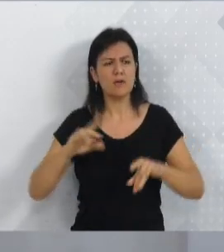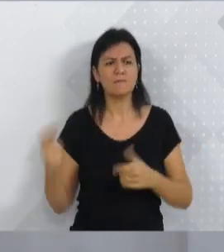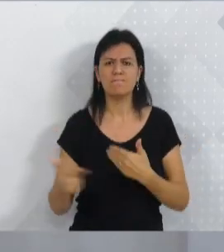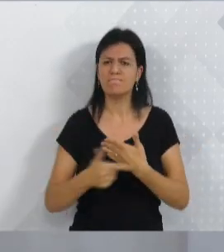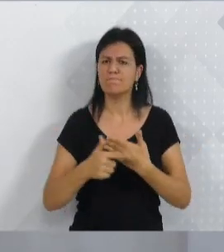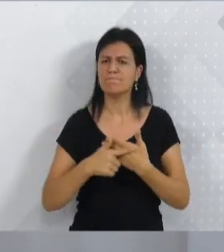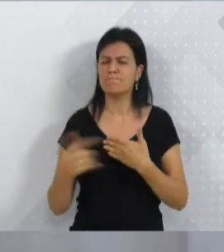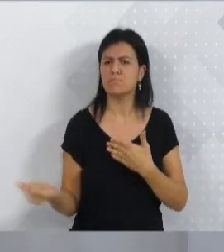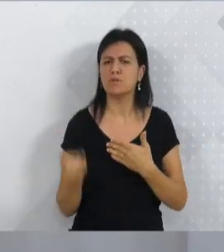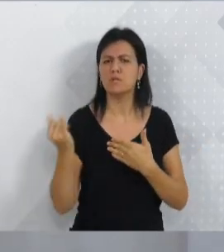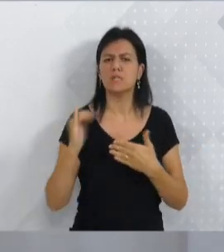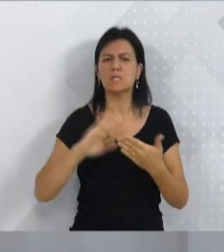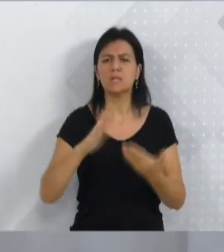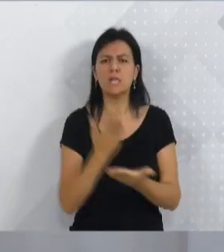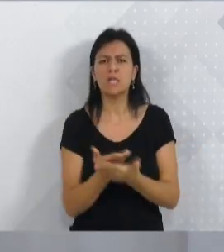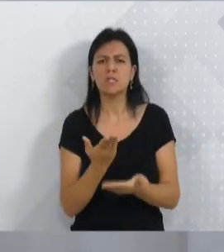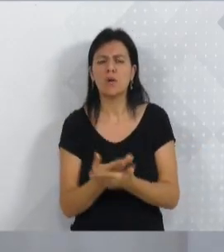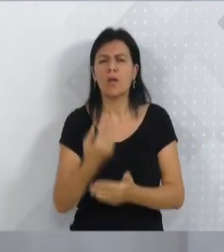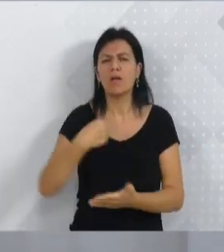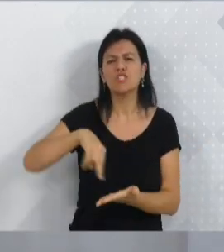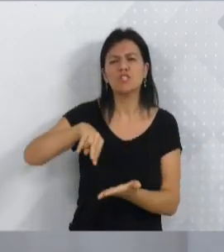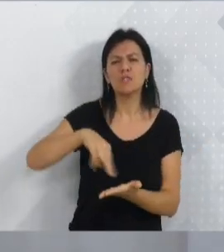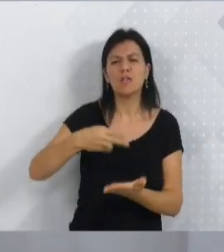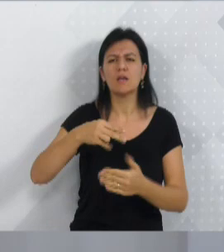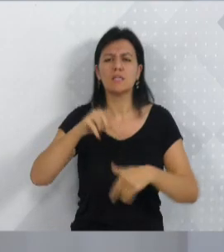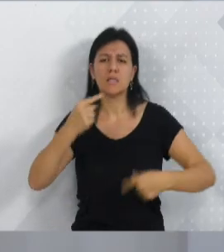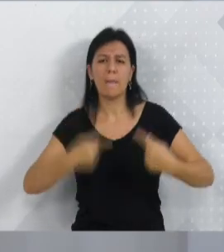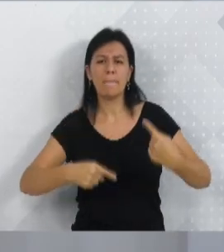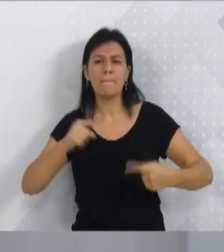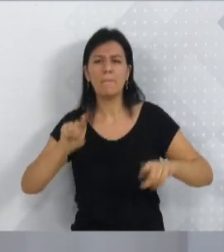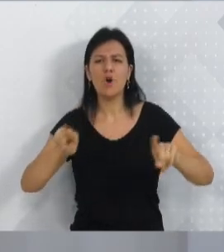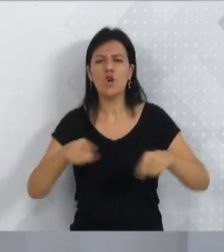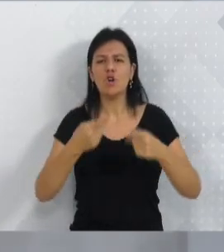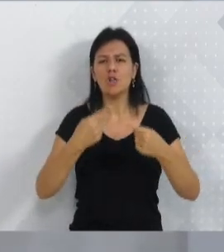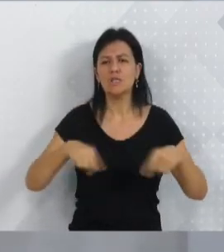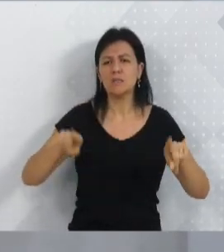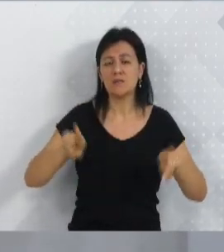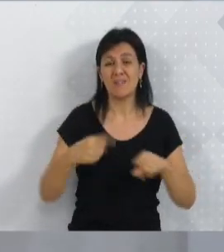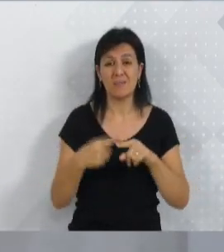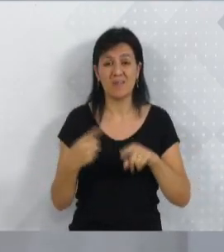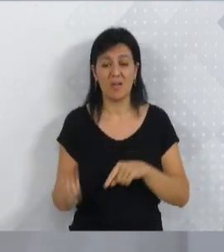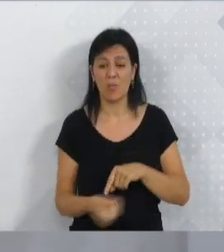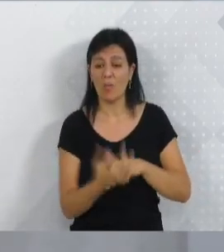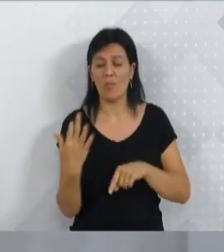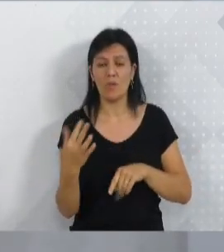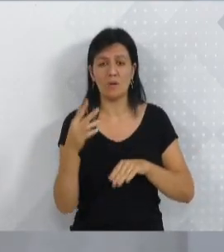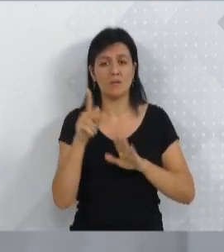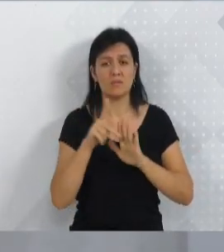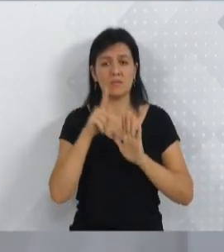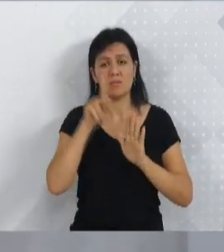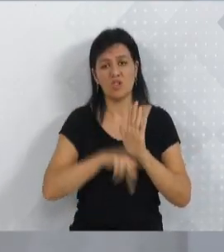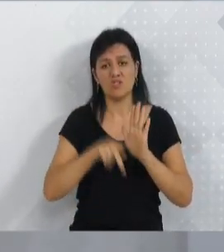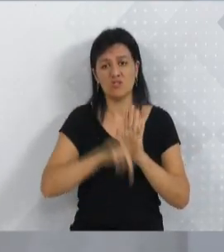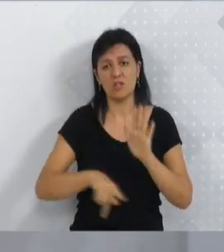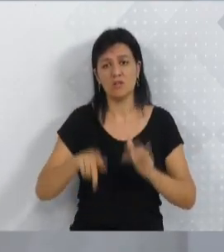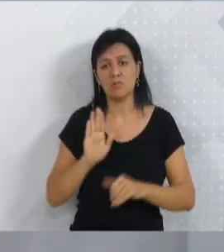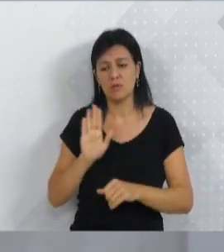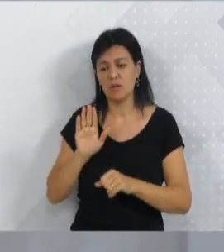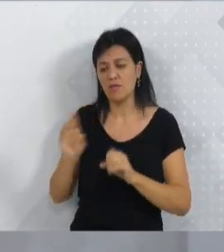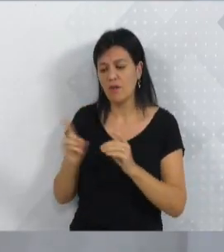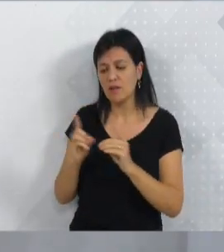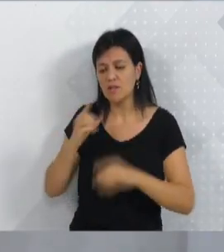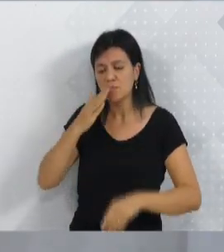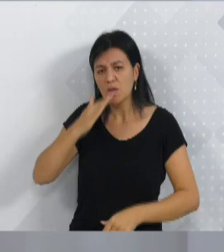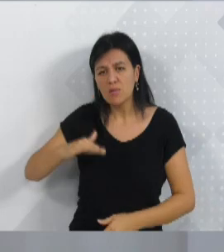na escola de dança na escola de música são centenas de crianças atendidas ali através de projetos dos mais variados e a reforma do pequeno auditório se faz